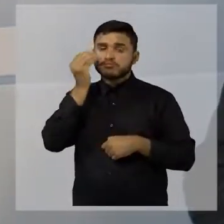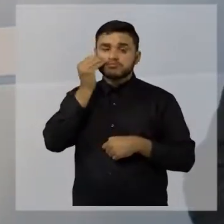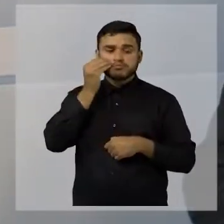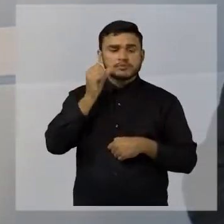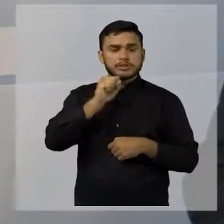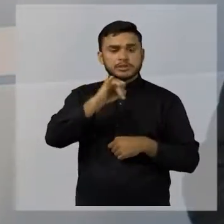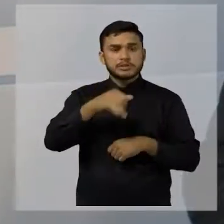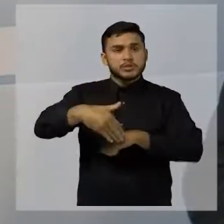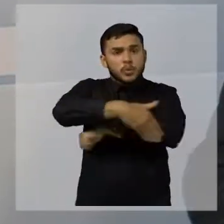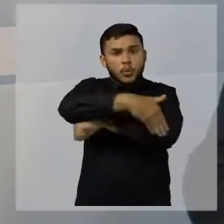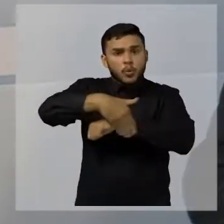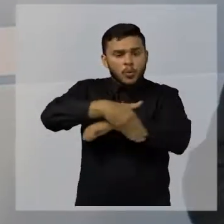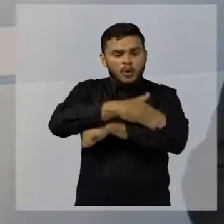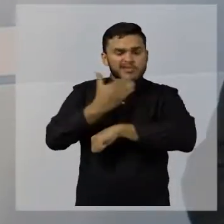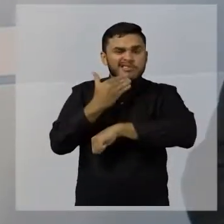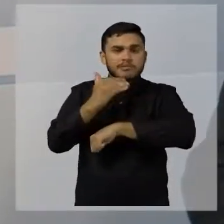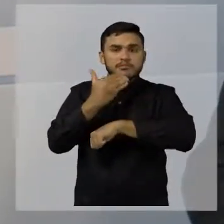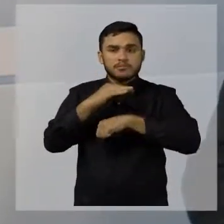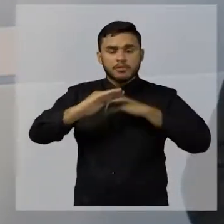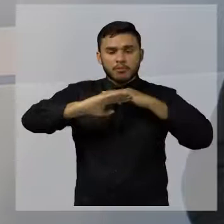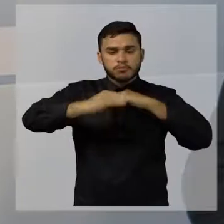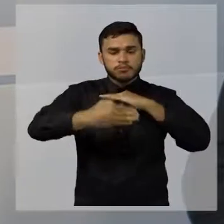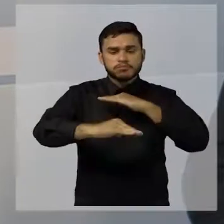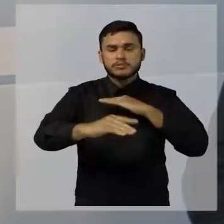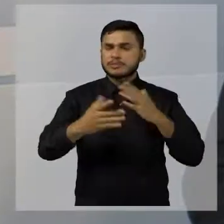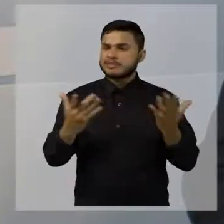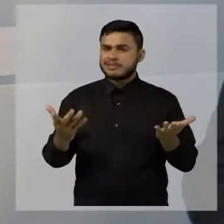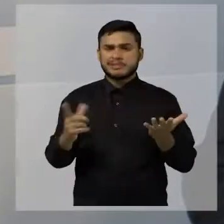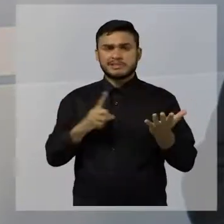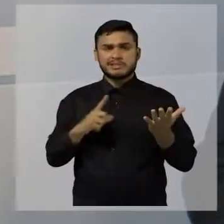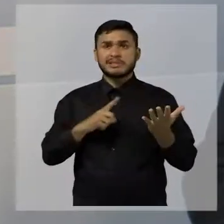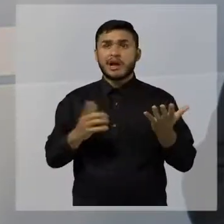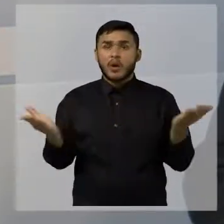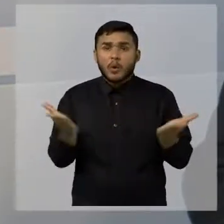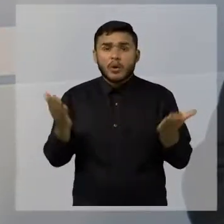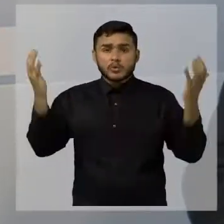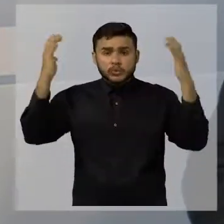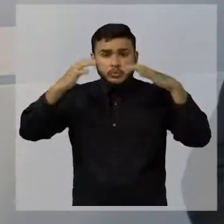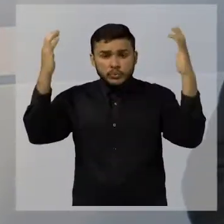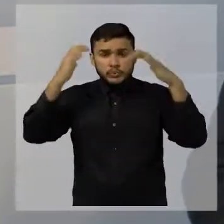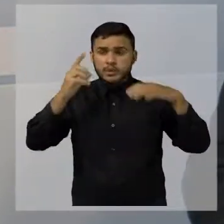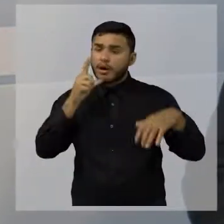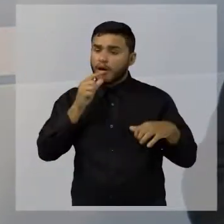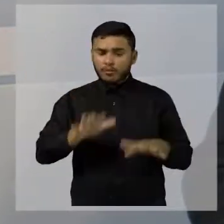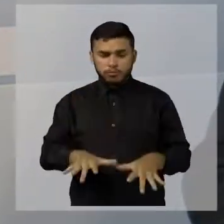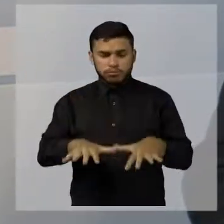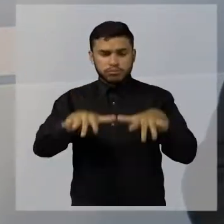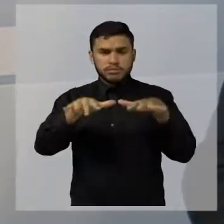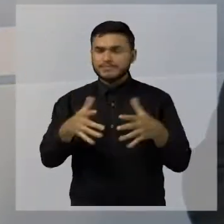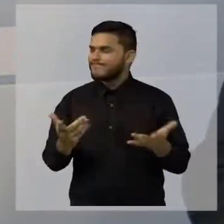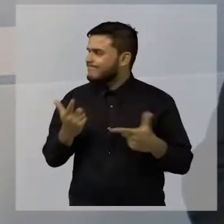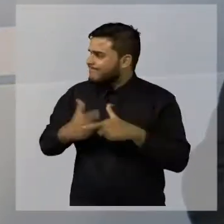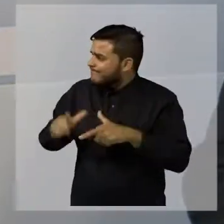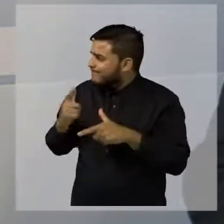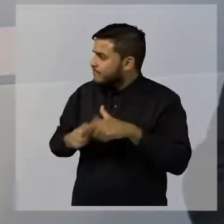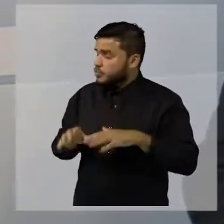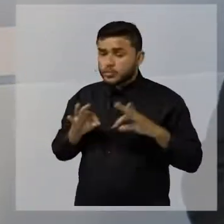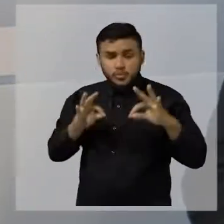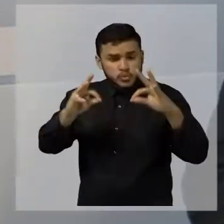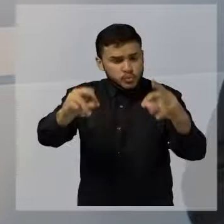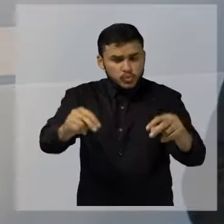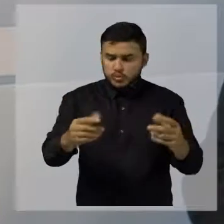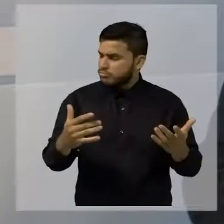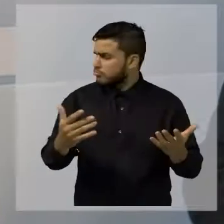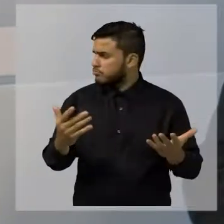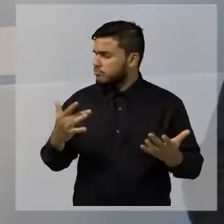rua, agora o período de enchente, de chuva, que as pessoas, alagamento, tudo o que você possa imaginar ligado à área da saúde,